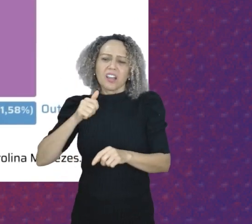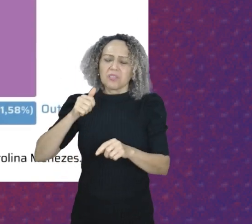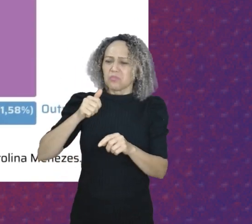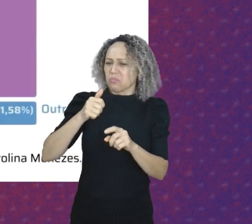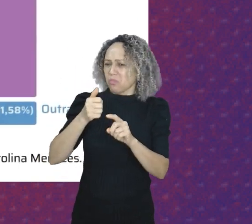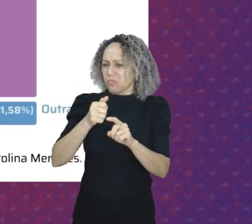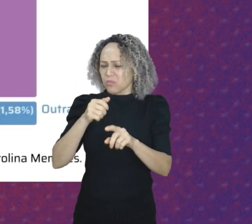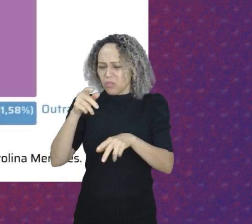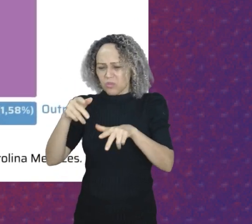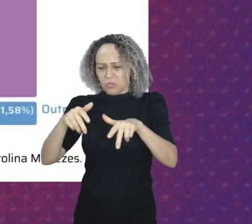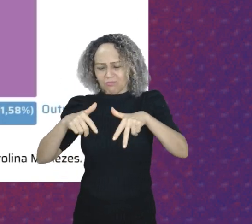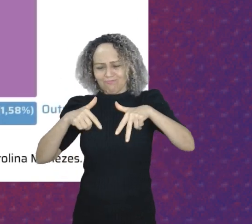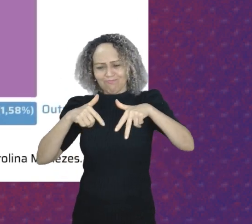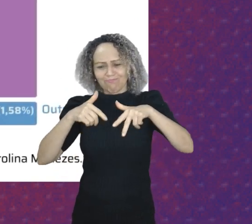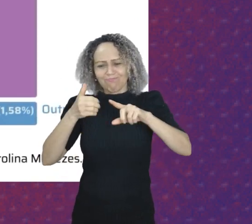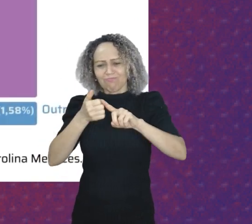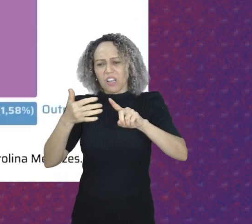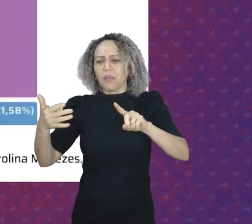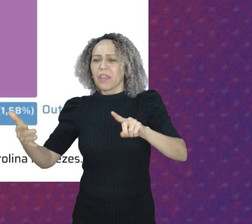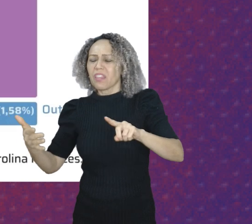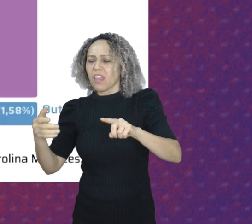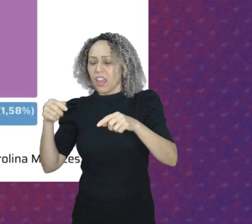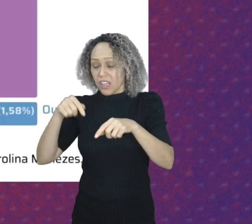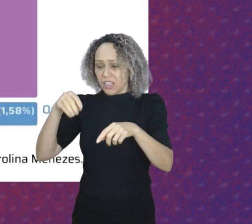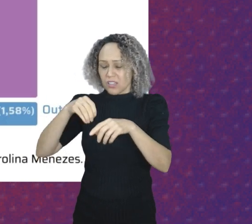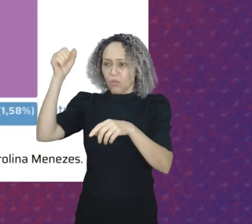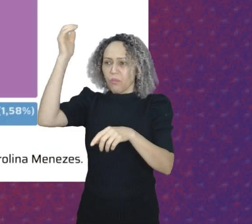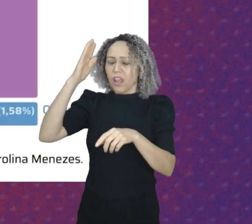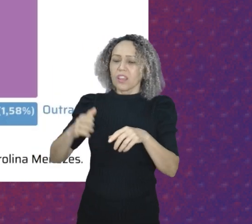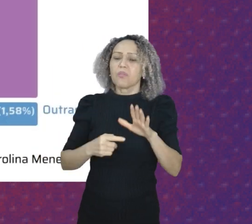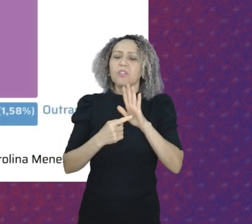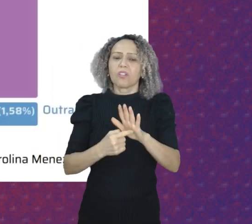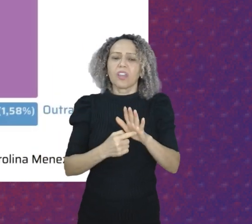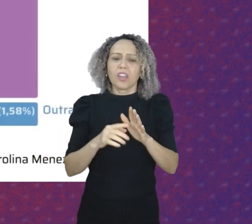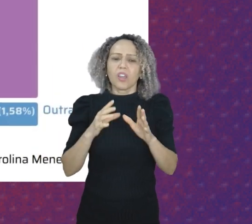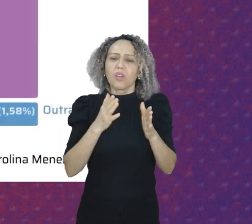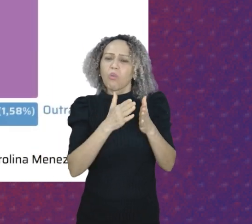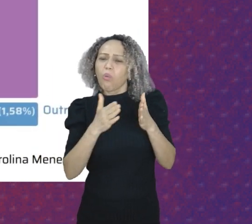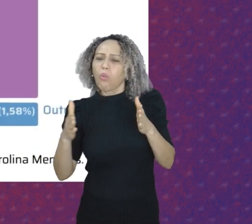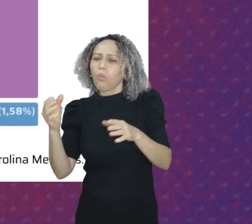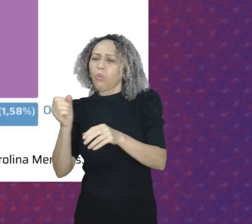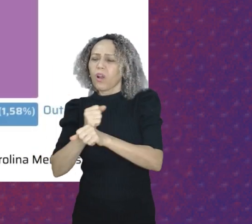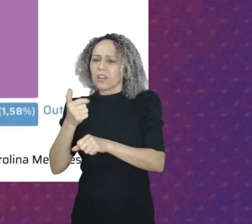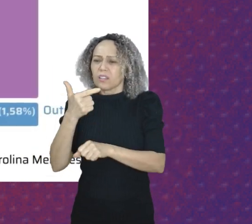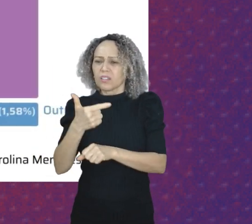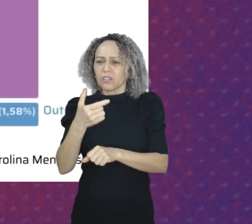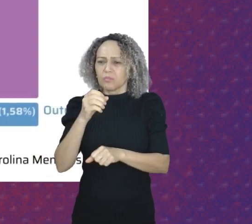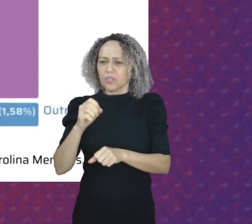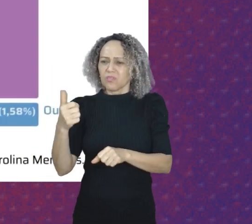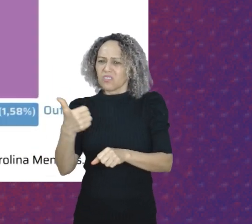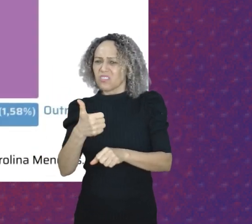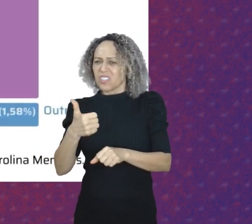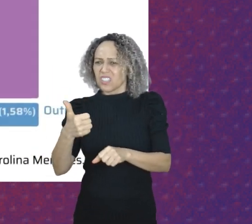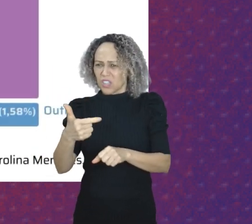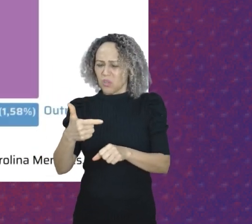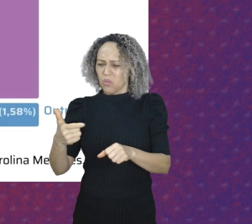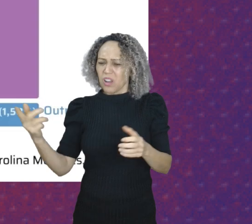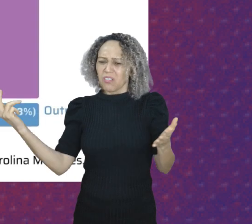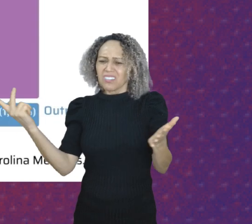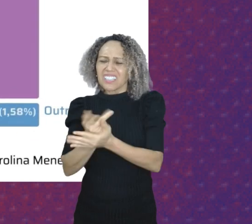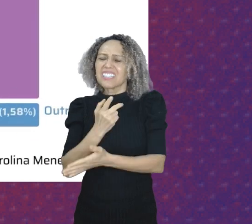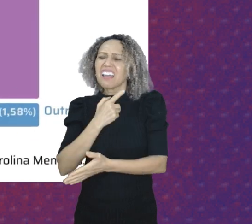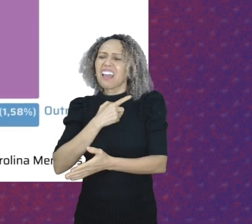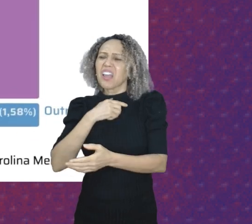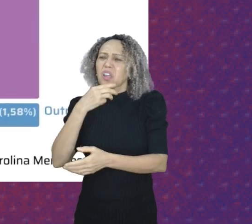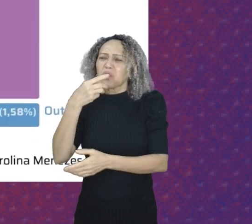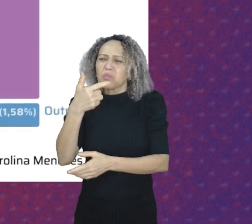Brasil, mostrou que durante o ano de 2021 ocorreram 316 mortes LGBT de